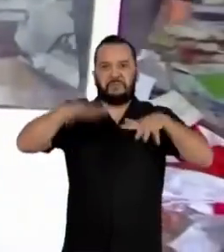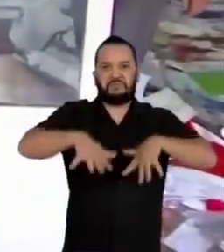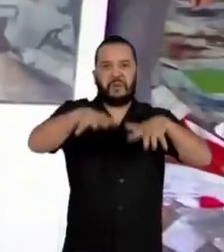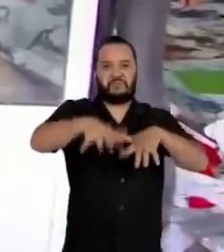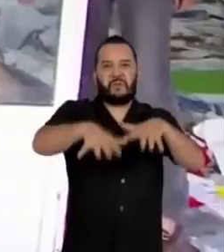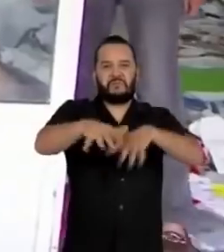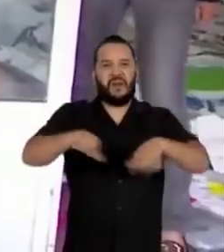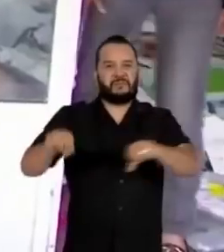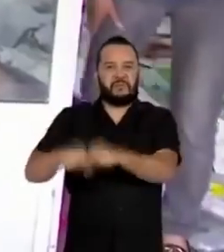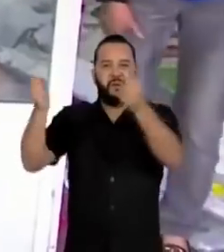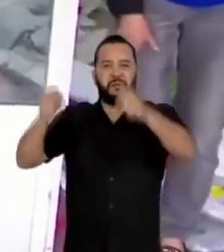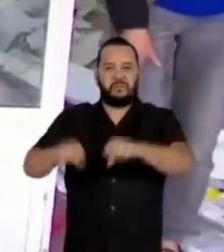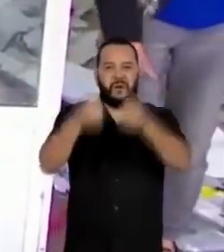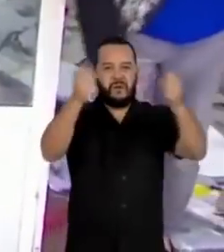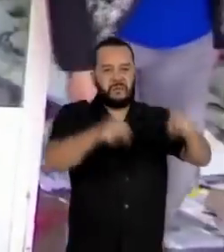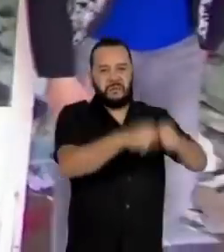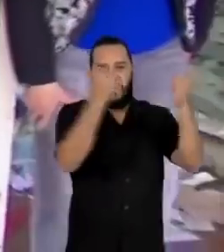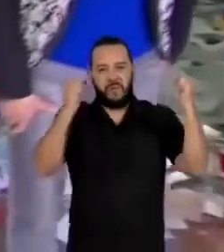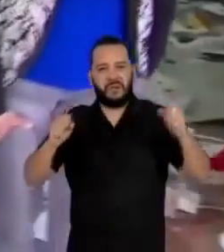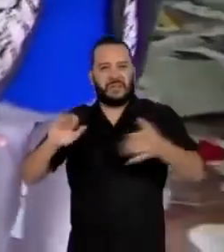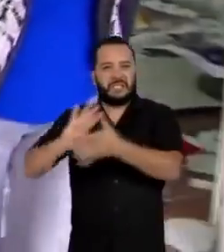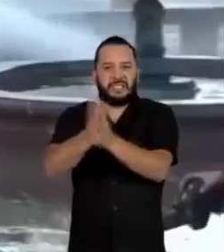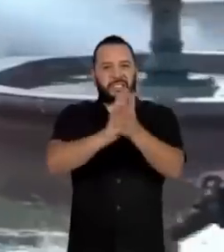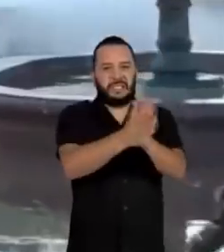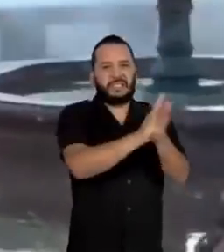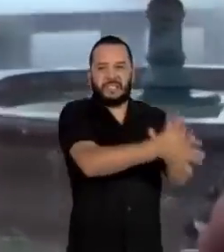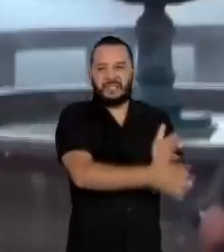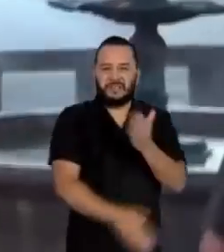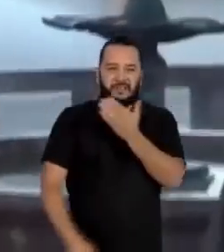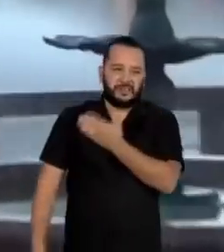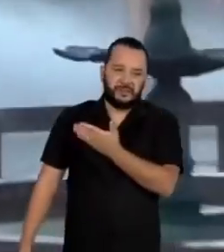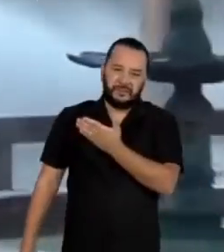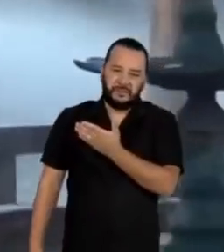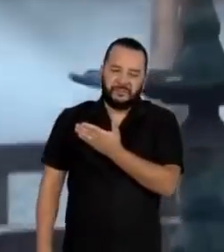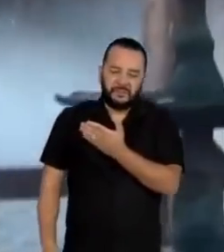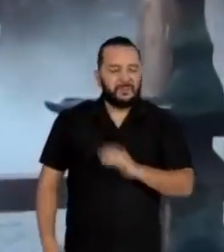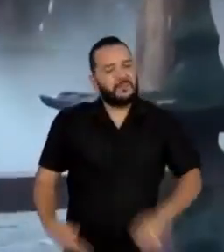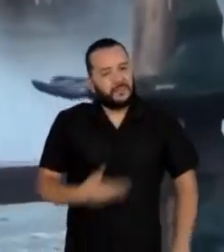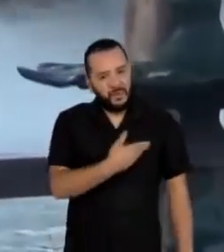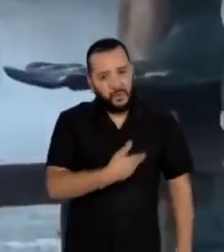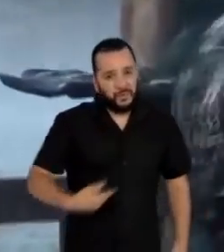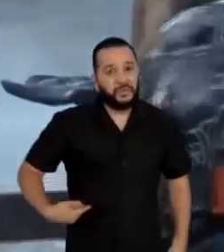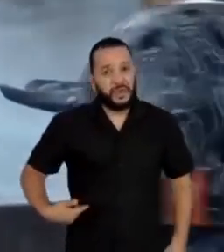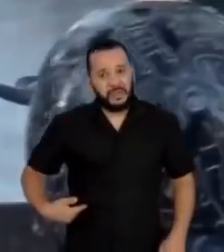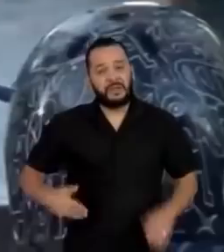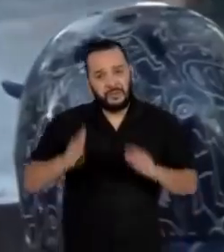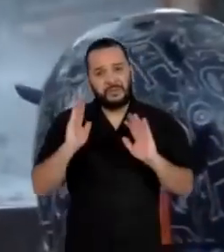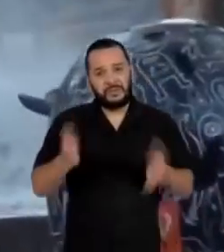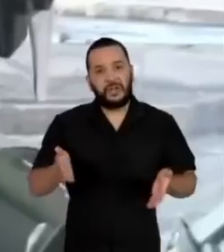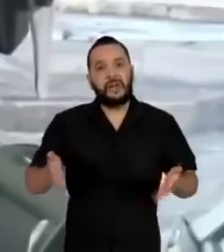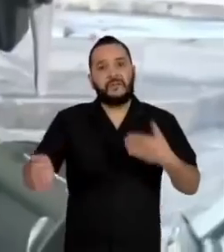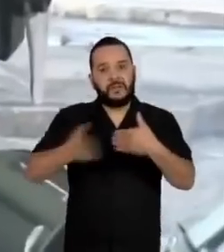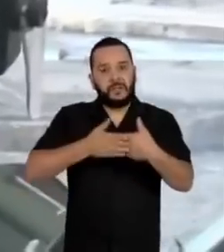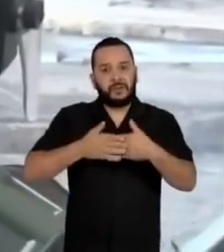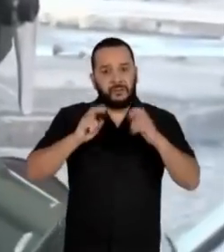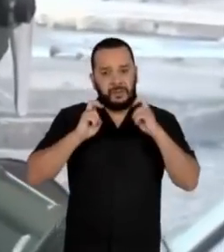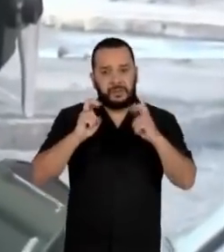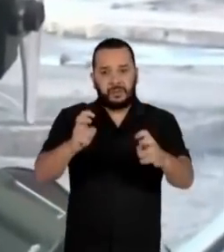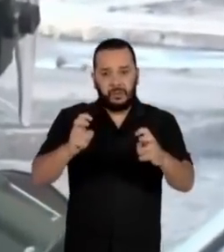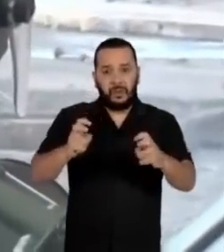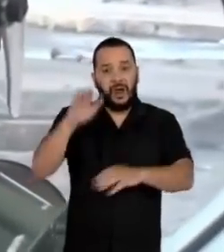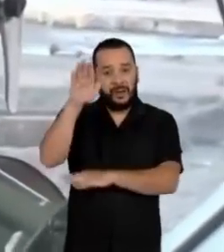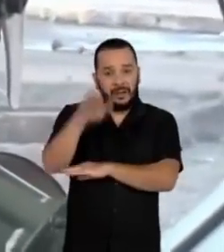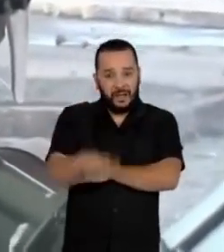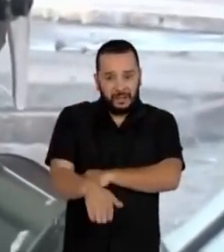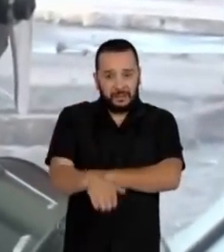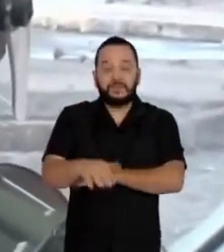La Defesa e outro em Las Condes. As autoridades fecharam as principais estações de metrô no meio da